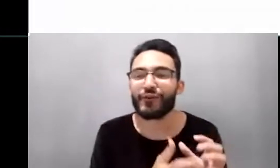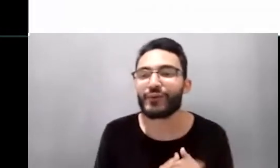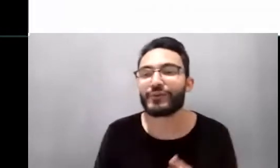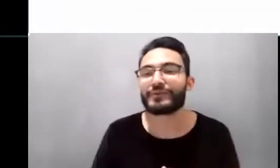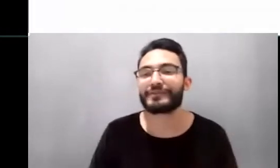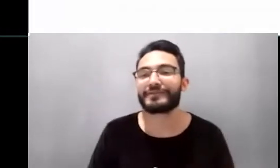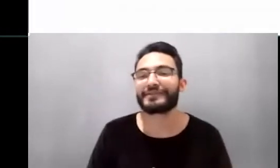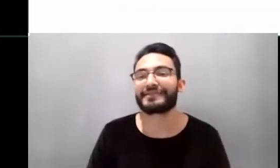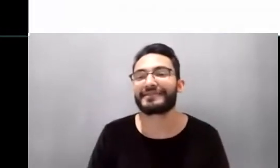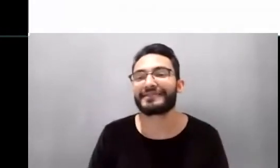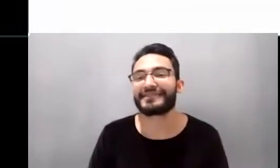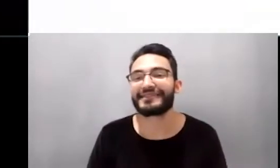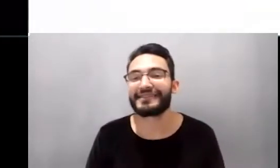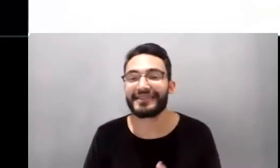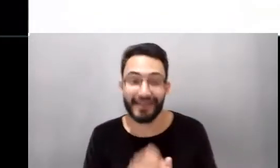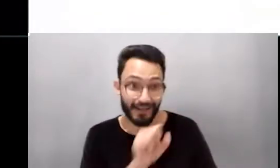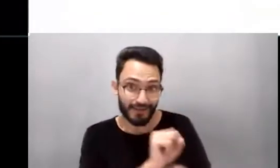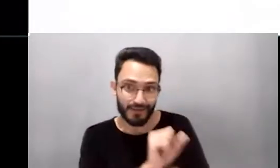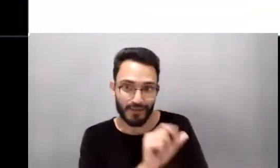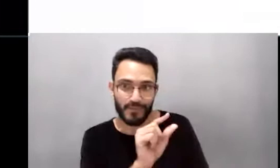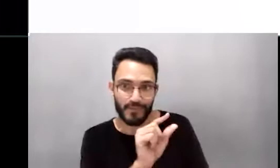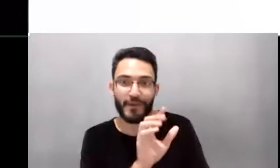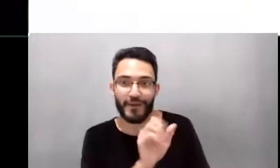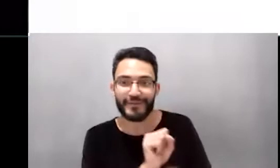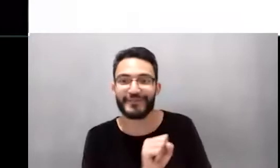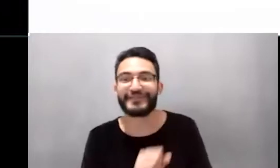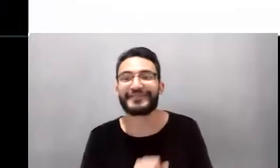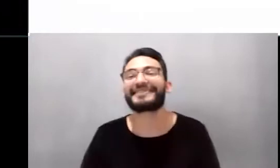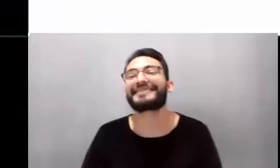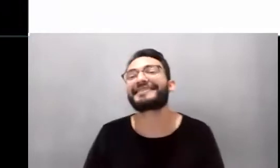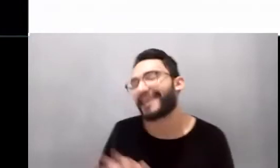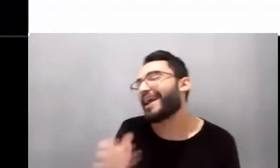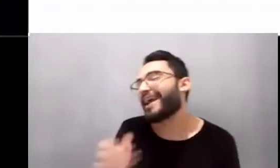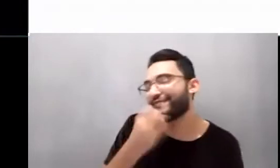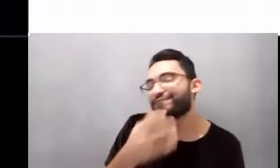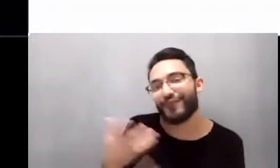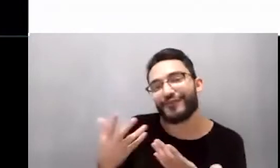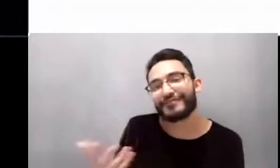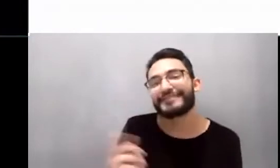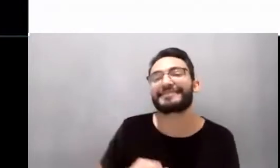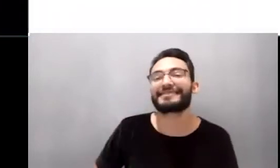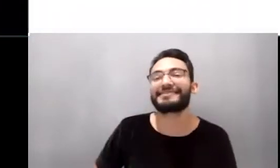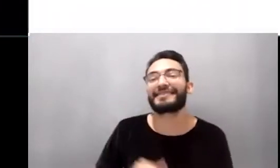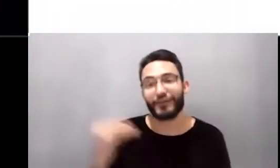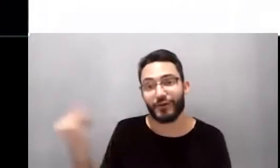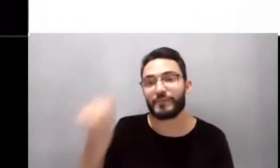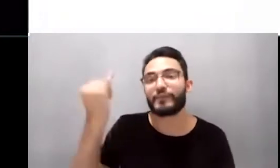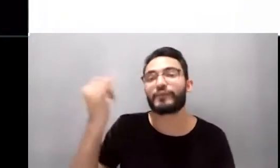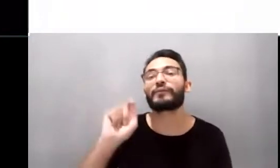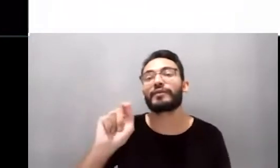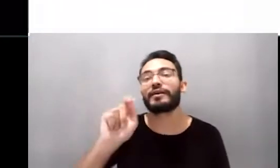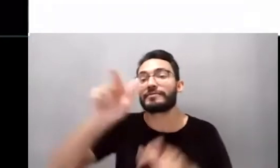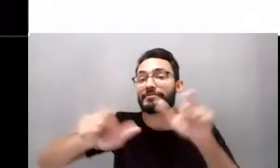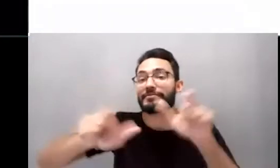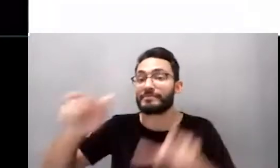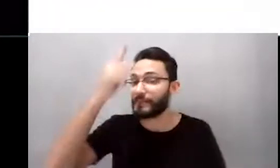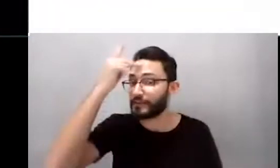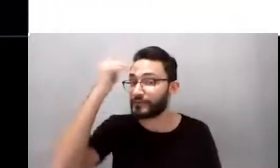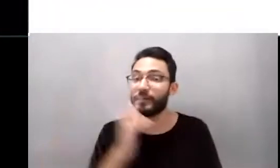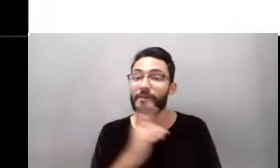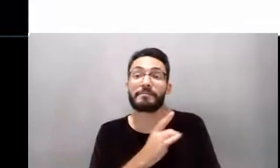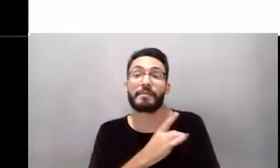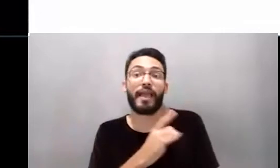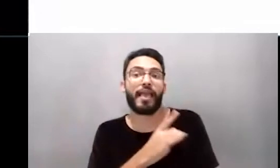Eu não. Não, só um pouquinho. Só um pouquinho? Bom, mas é isso. Eu acho que o importante é que as pessoas não tenham medo de dar esse